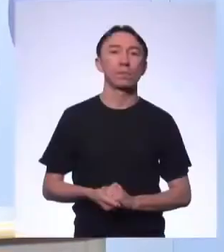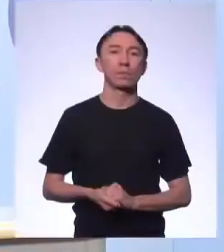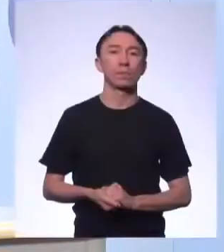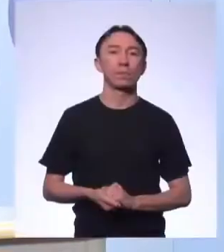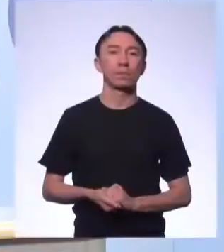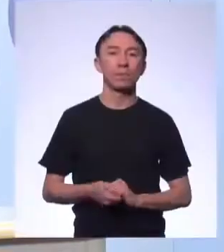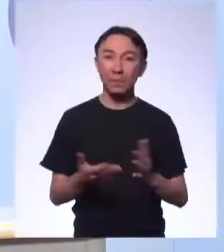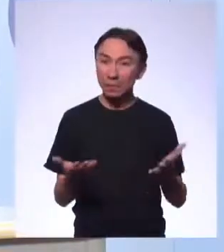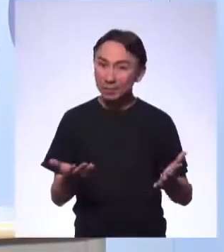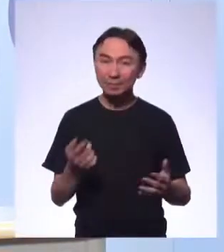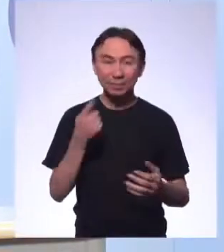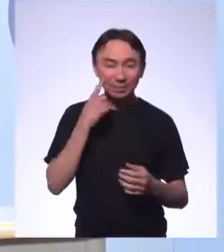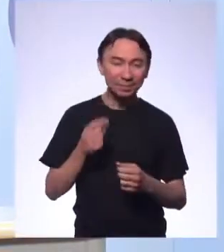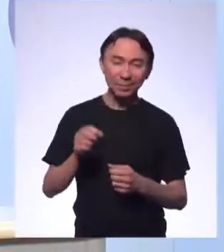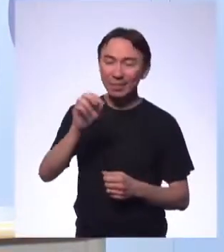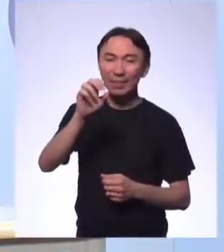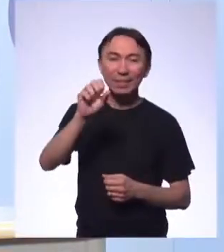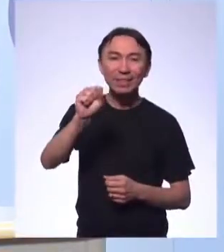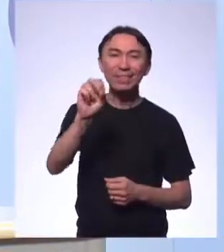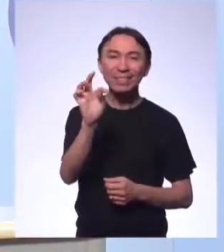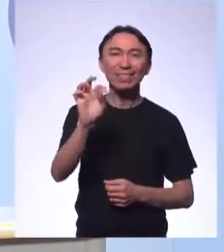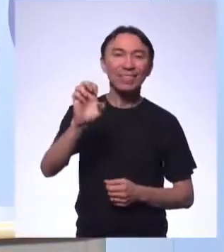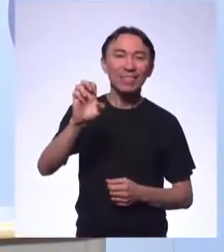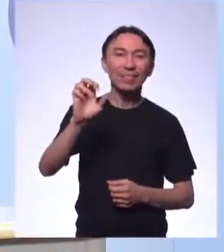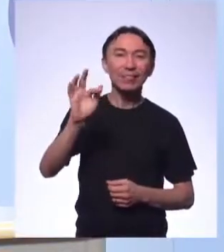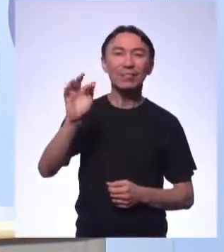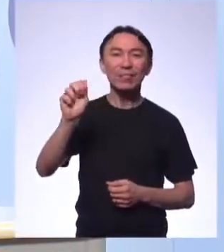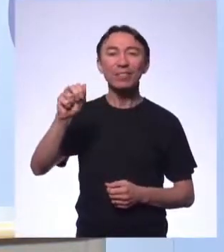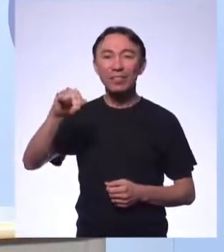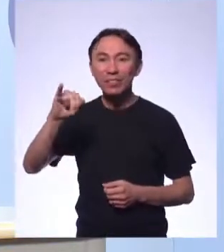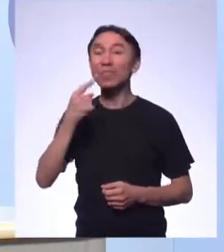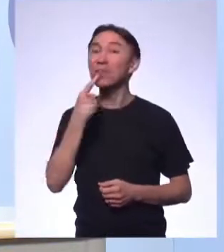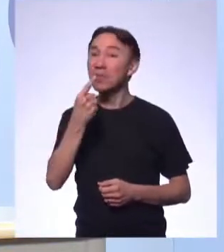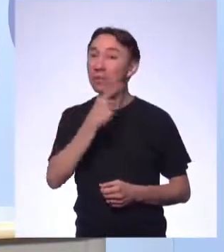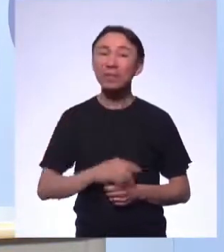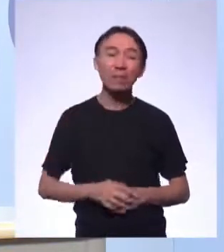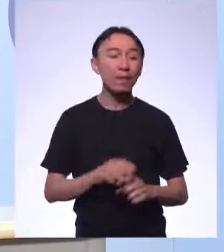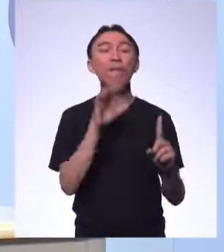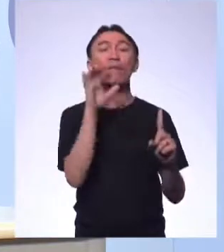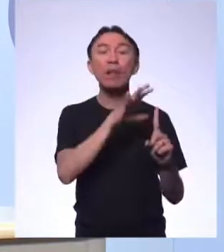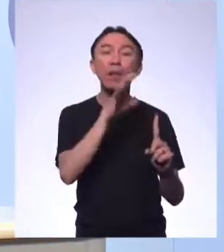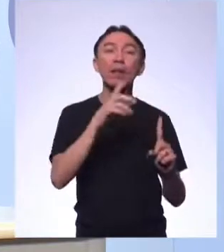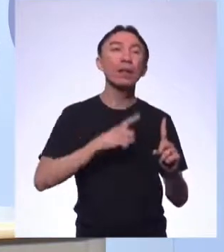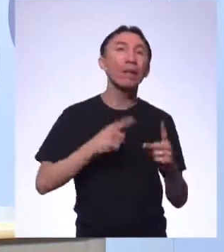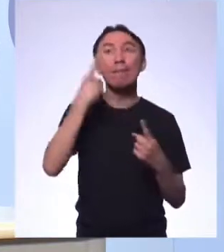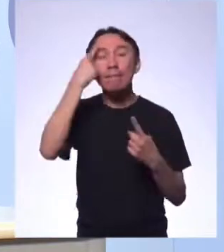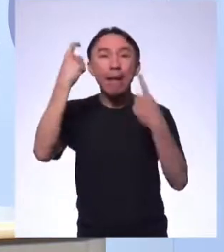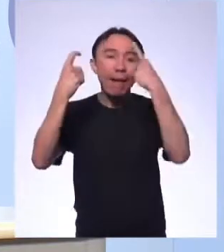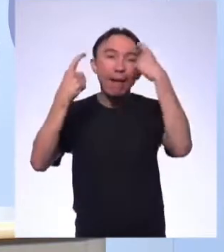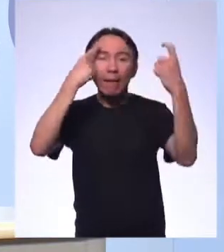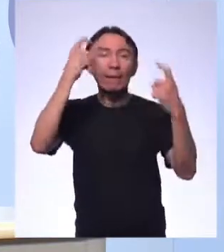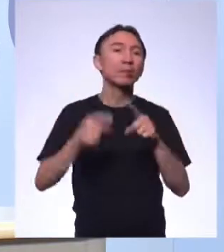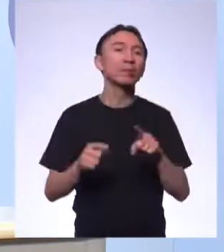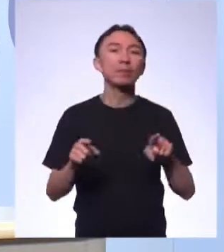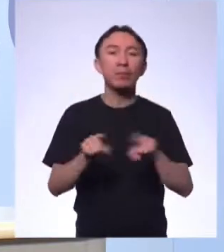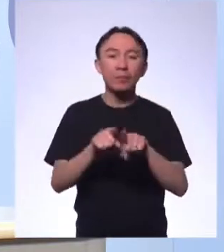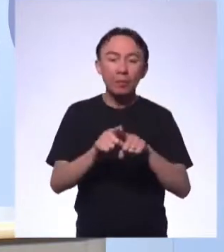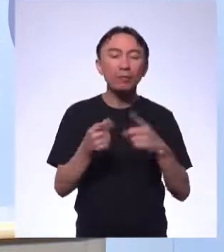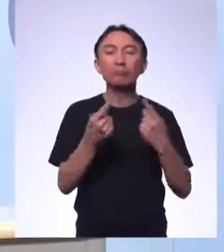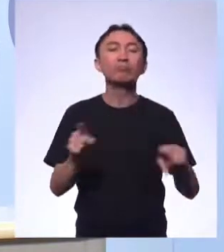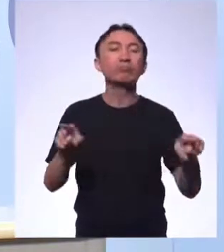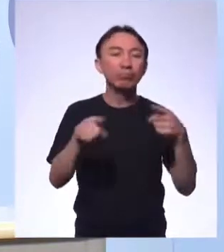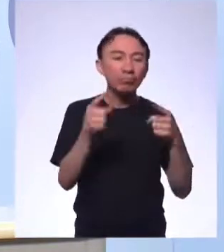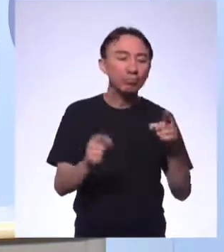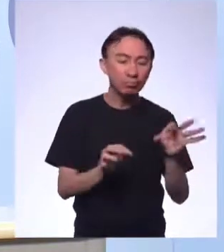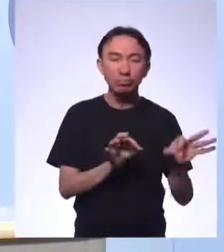Professora Márcia, por exemplo, a Stephanie falou que elas influenciam na ideia e nas composições musicais. A